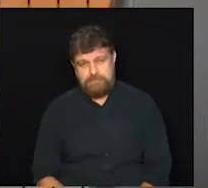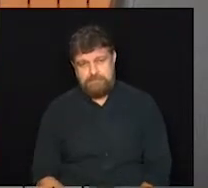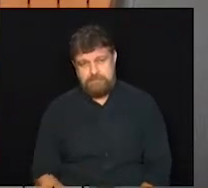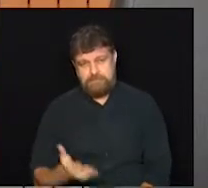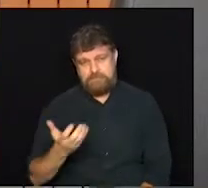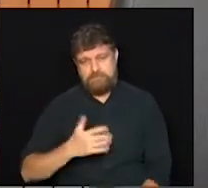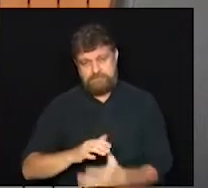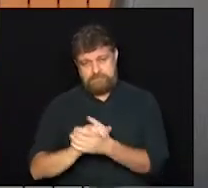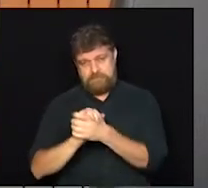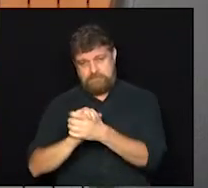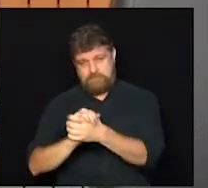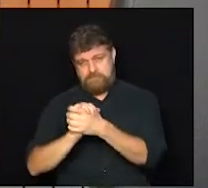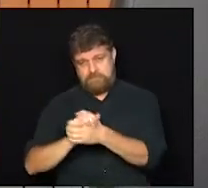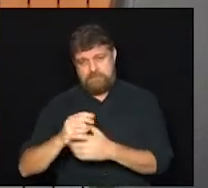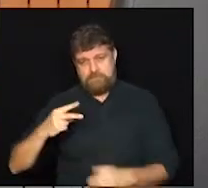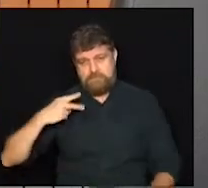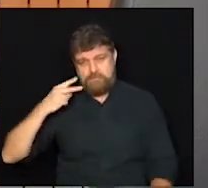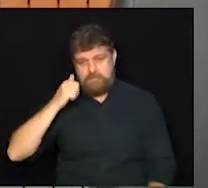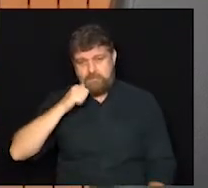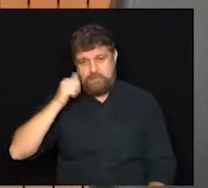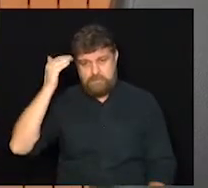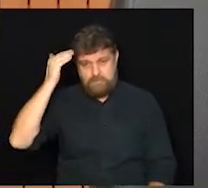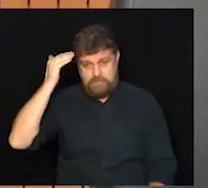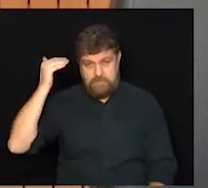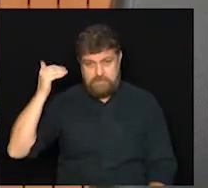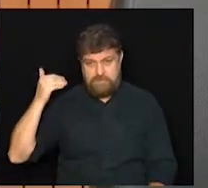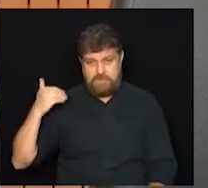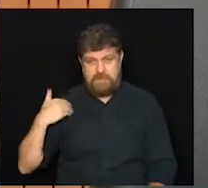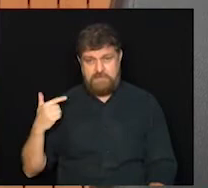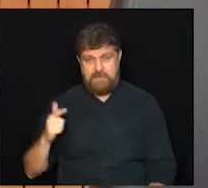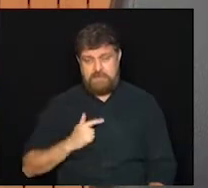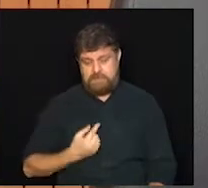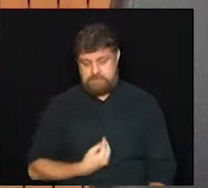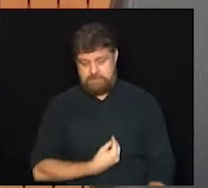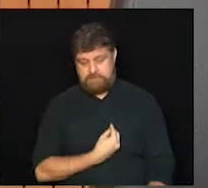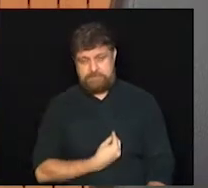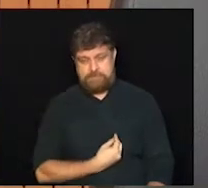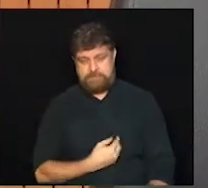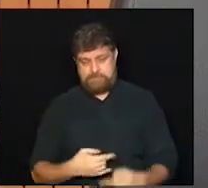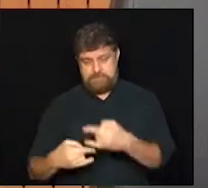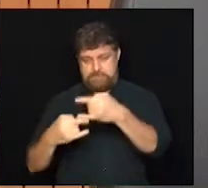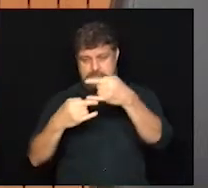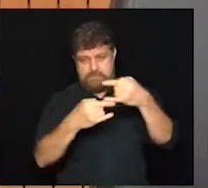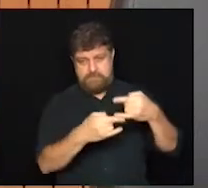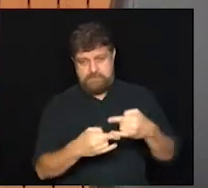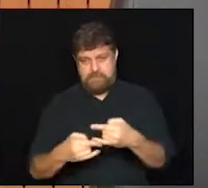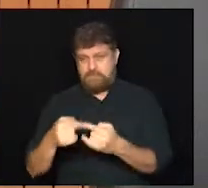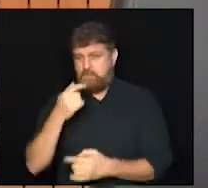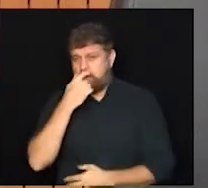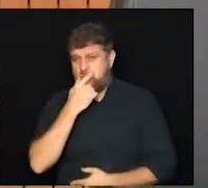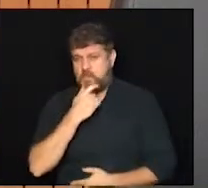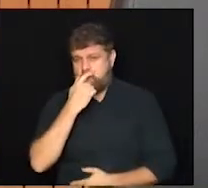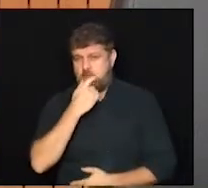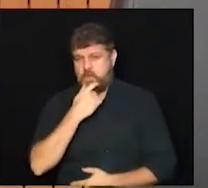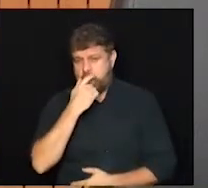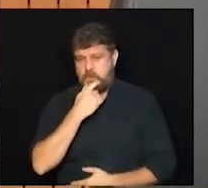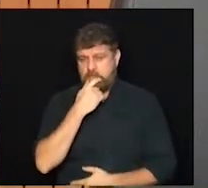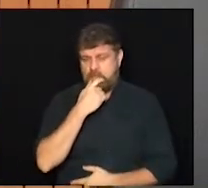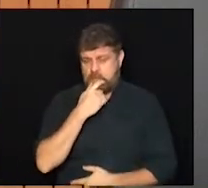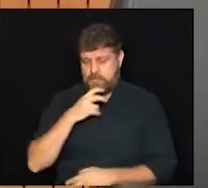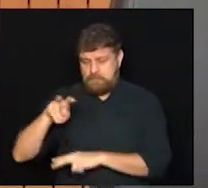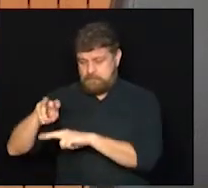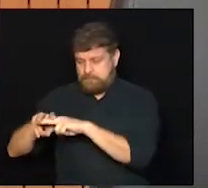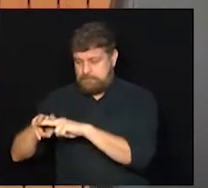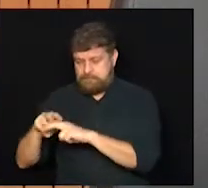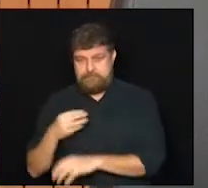cumprimentar aí também a vereadora Débora Palermo, que está acompanhando, a vereadora Marrom Cunha disse que já está conosco aqui,